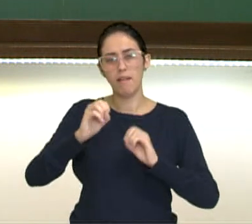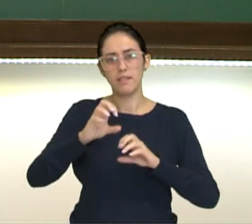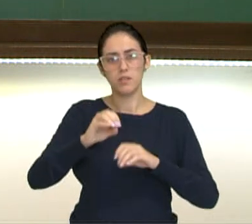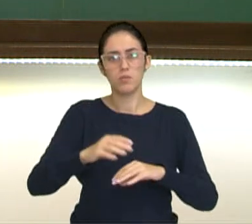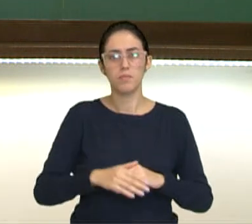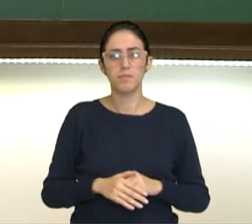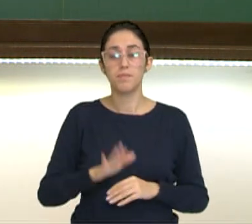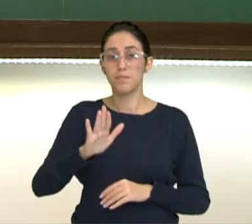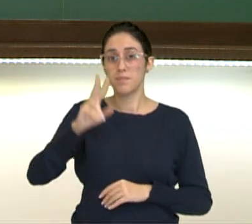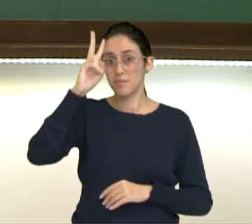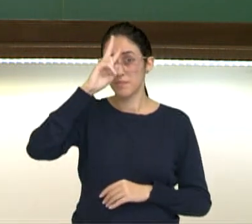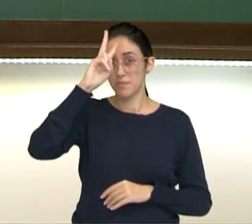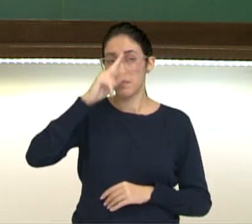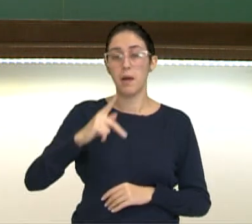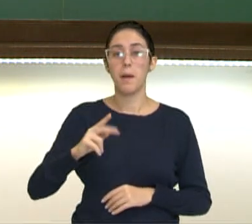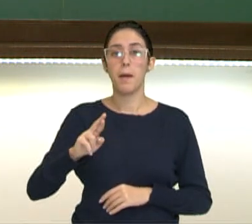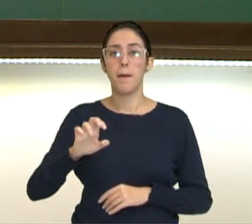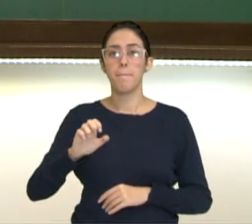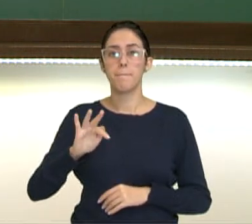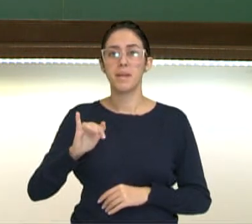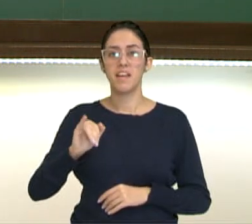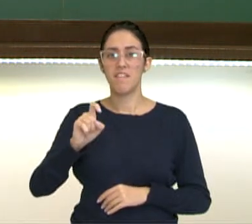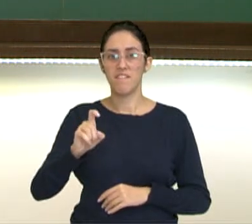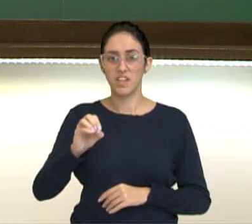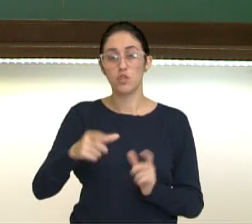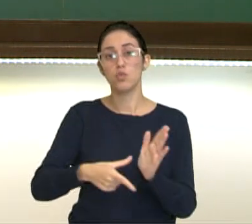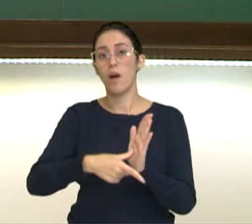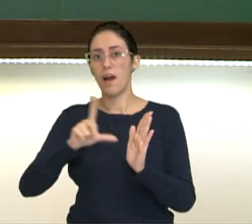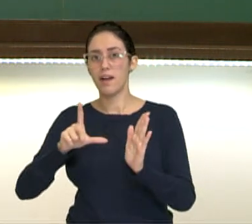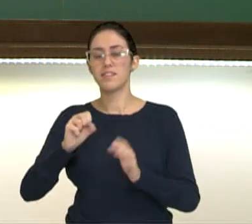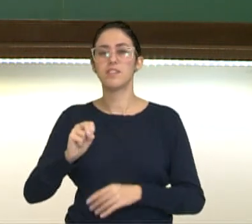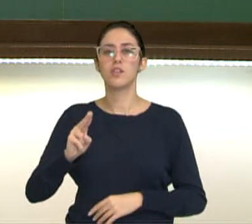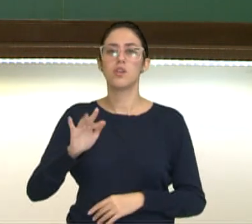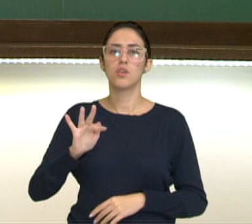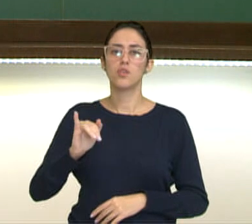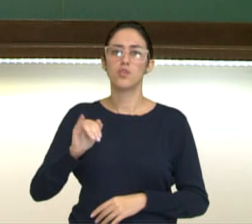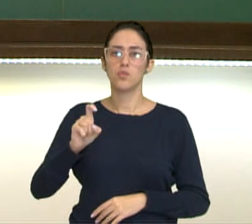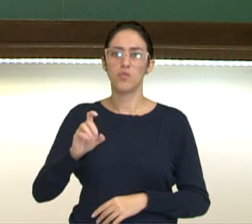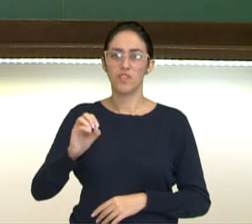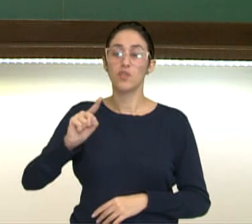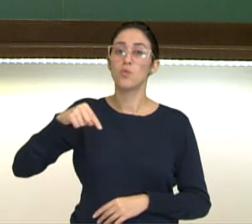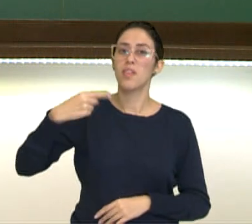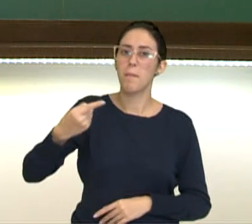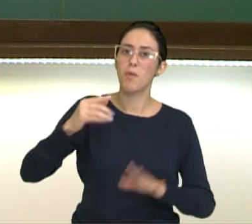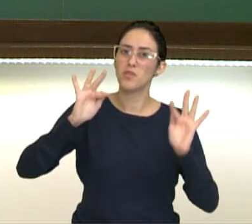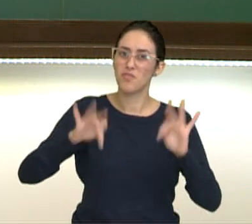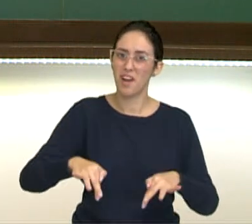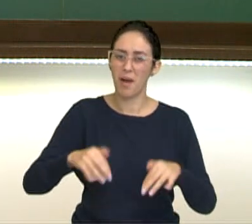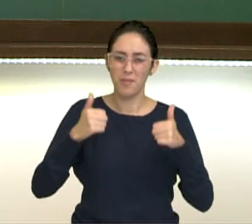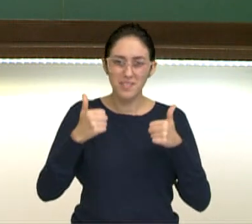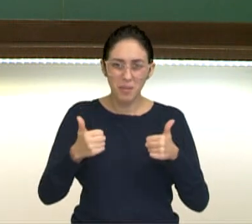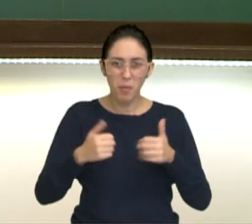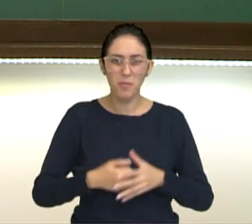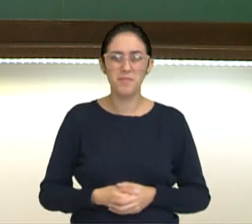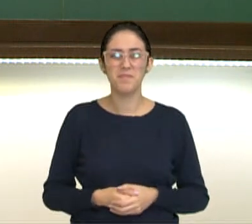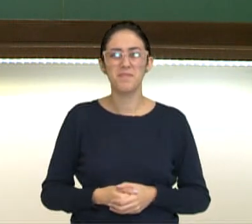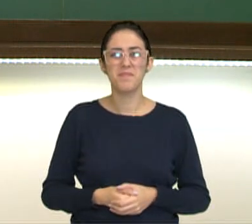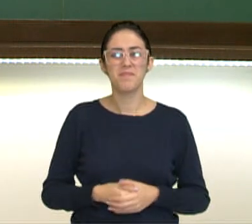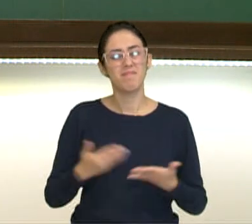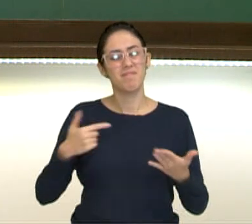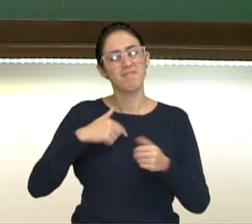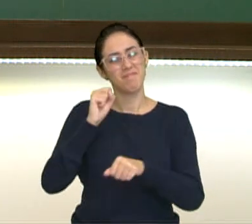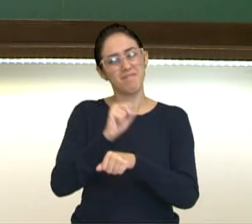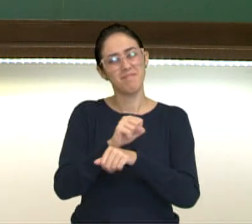que prefixo é a partícula que você coloca antes e sufixo é a partícula que você coloca depois. Tá bom, gente? Então é isso. Eu vou parando